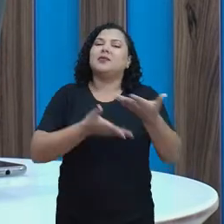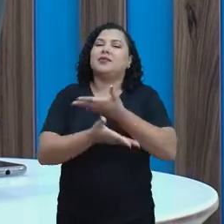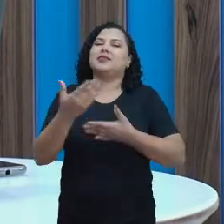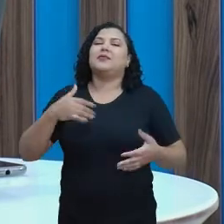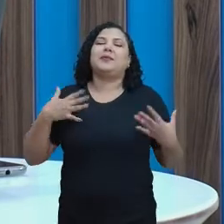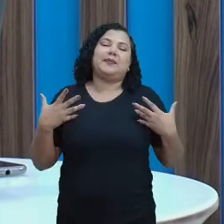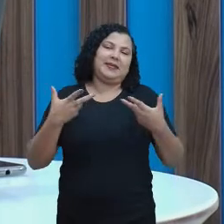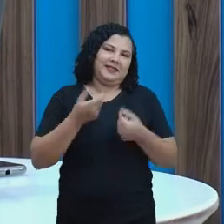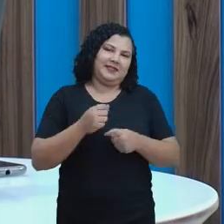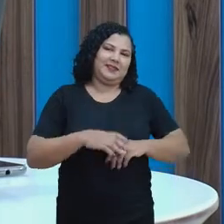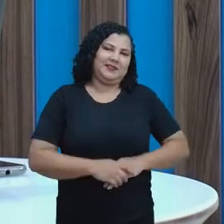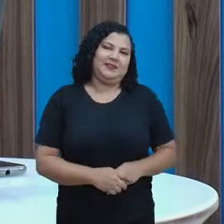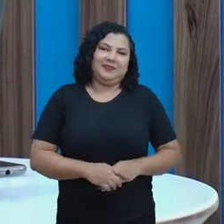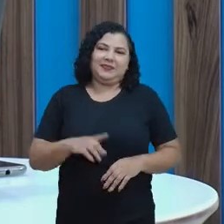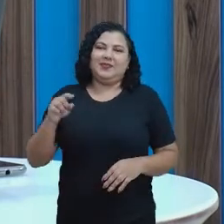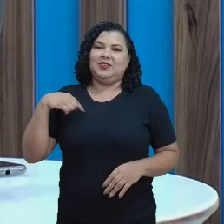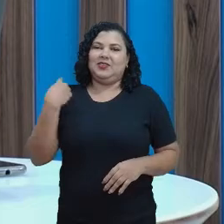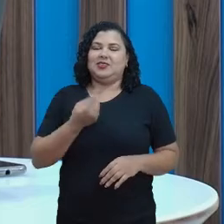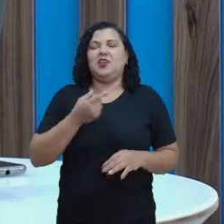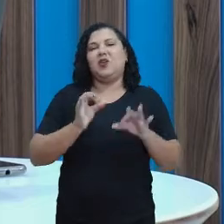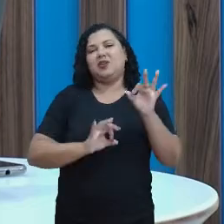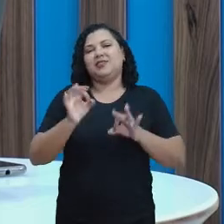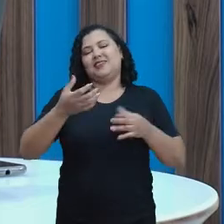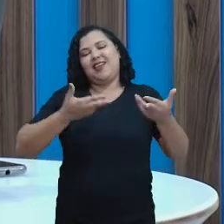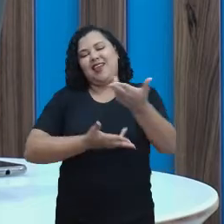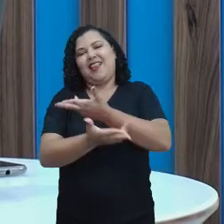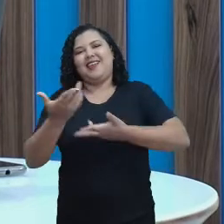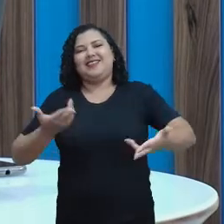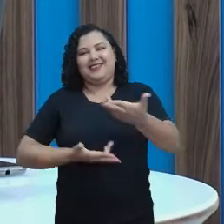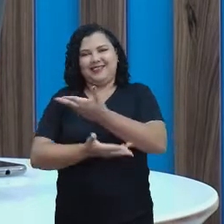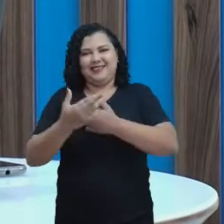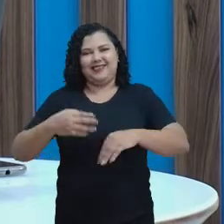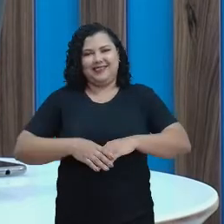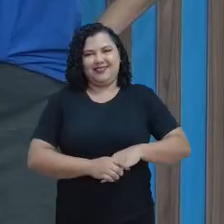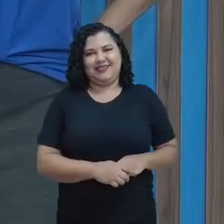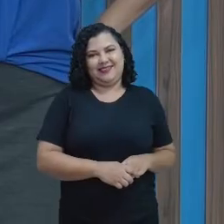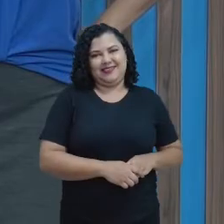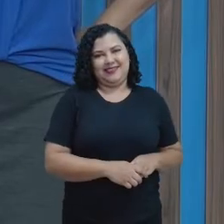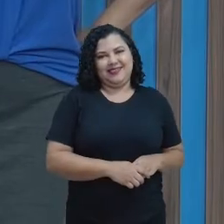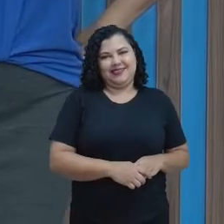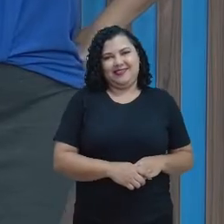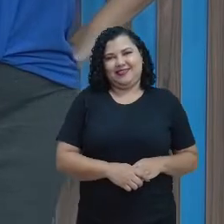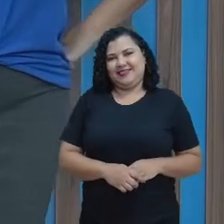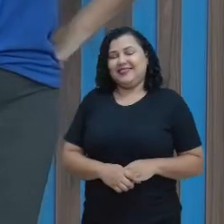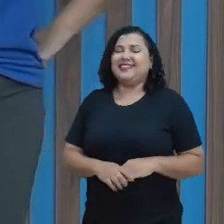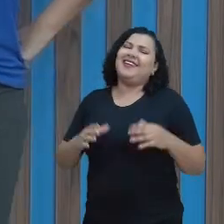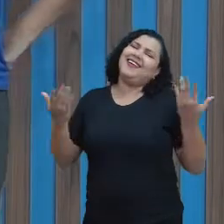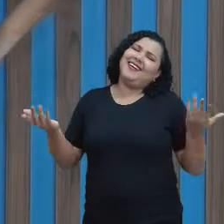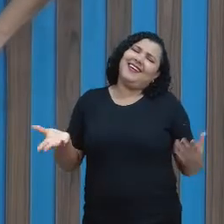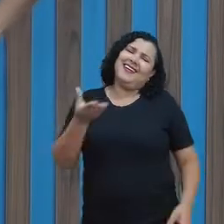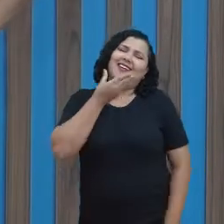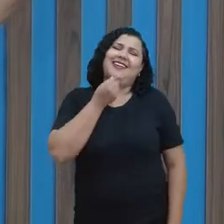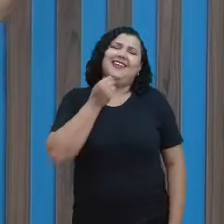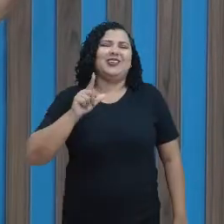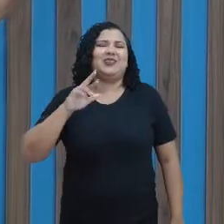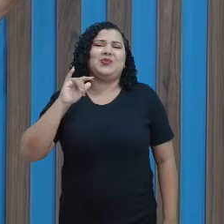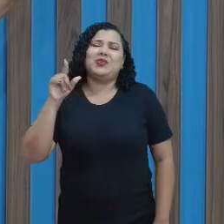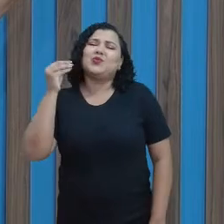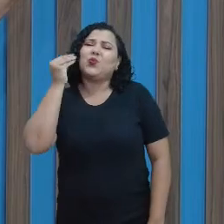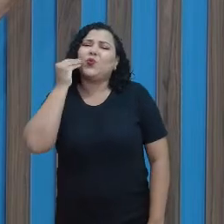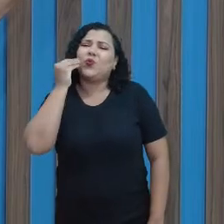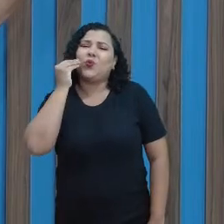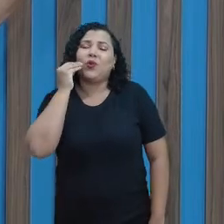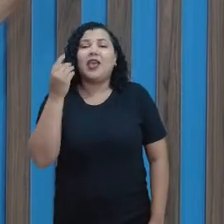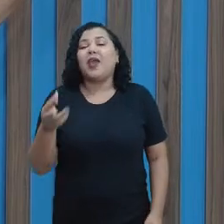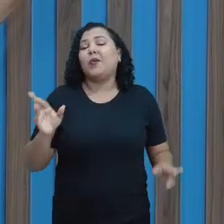isso é maravilhoso. Estamos gerando relacionamento, pessoal. Ai, Luiz, um beijo enorme para você. Eu espero